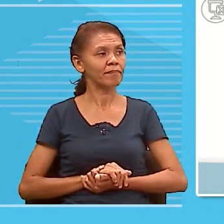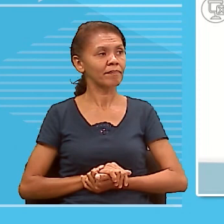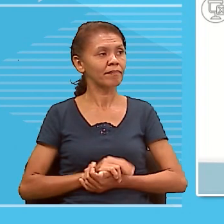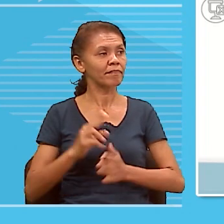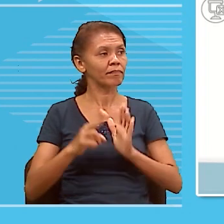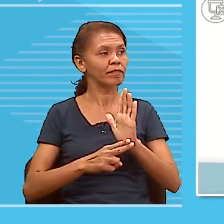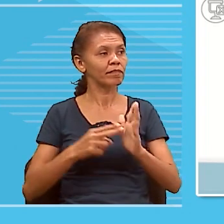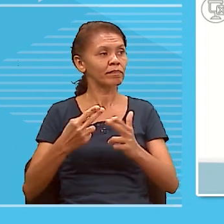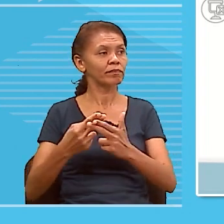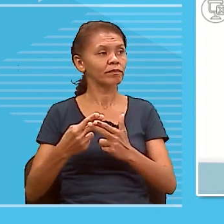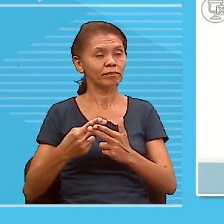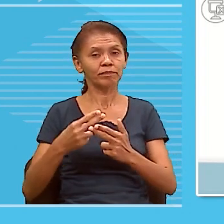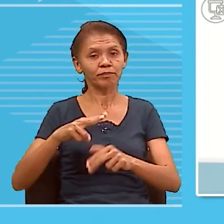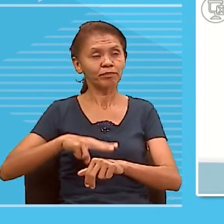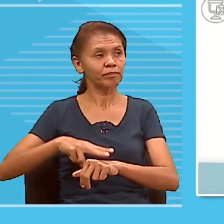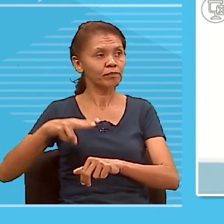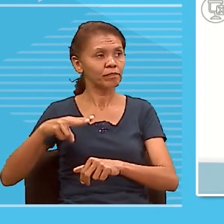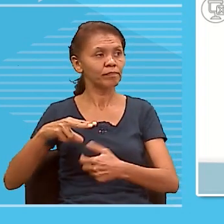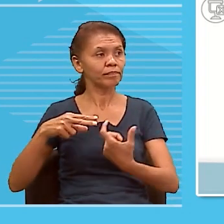conectivo mas